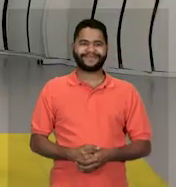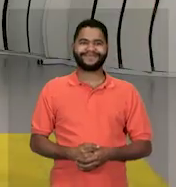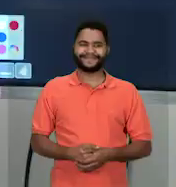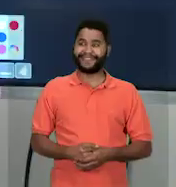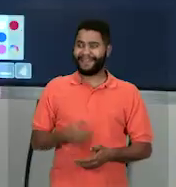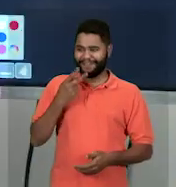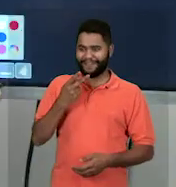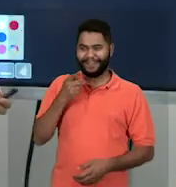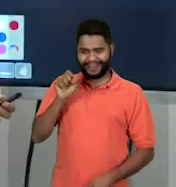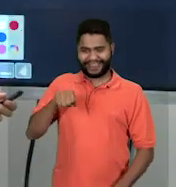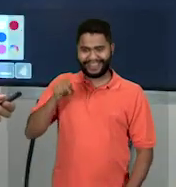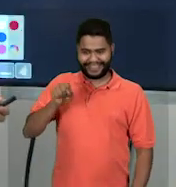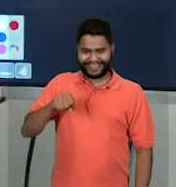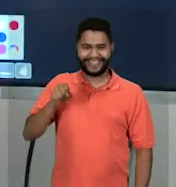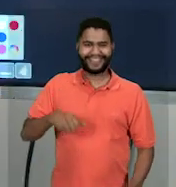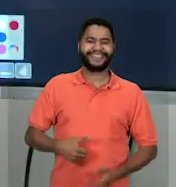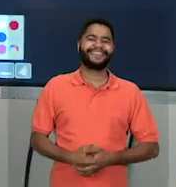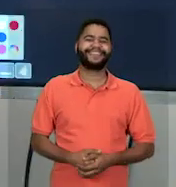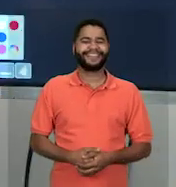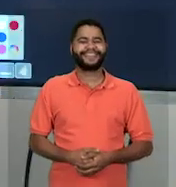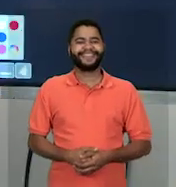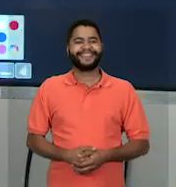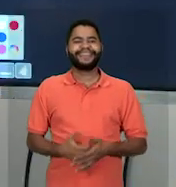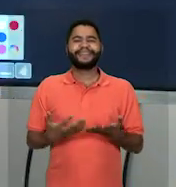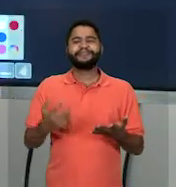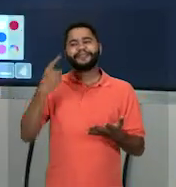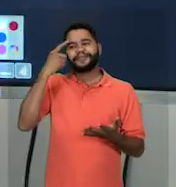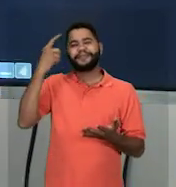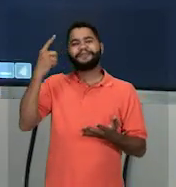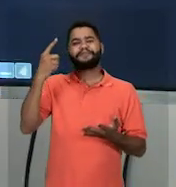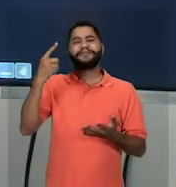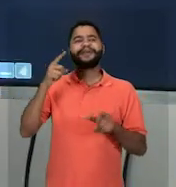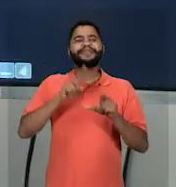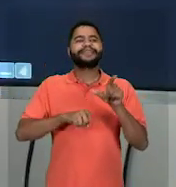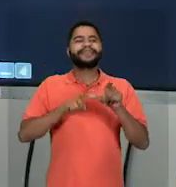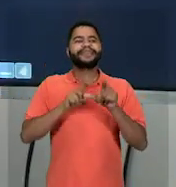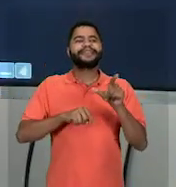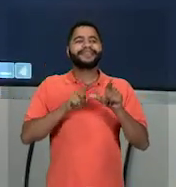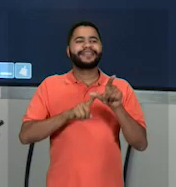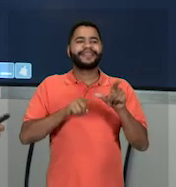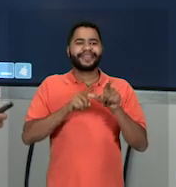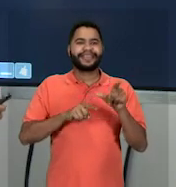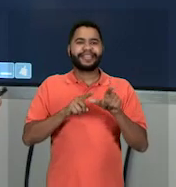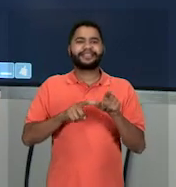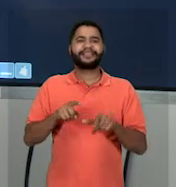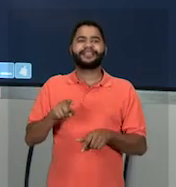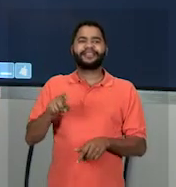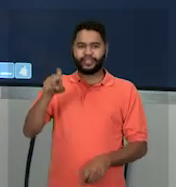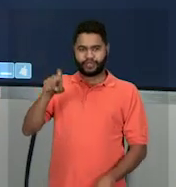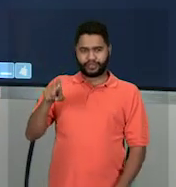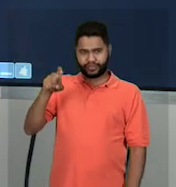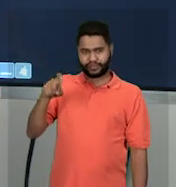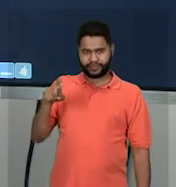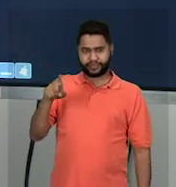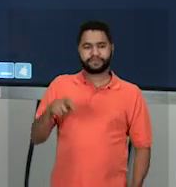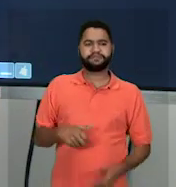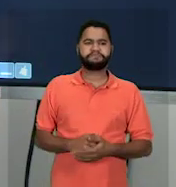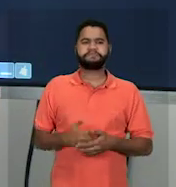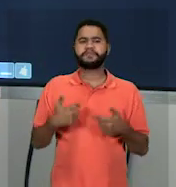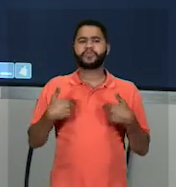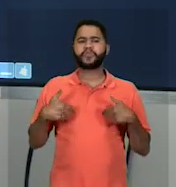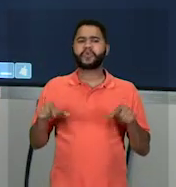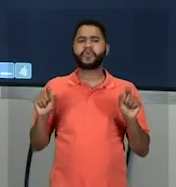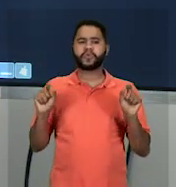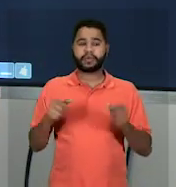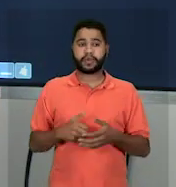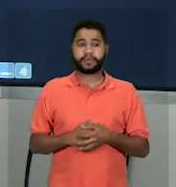pode sim a ideia é o seguinte pensa numa letra ó pensa em x beleza que eu vou